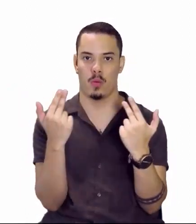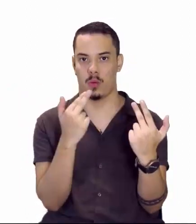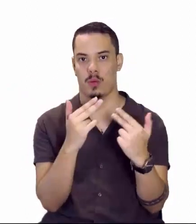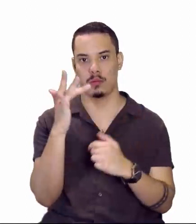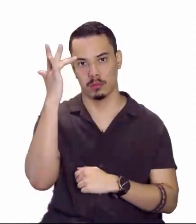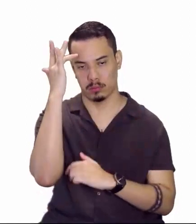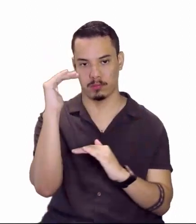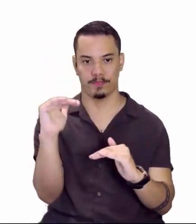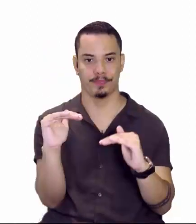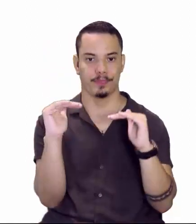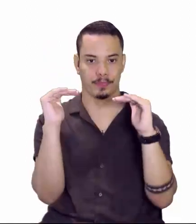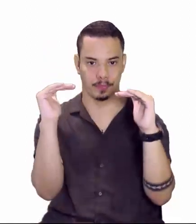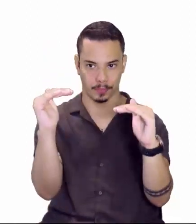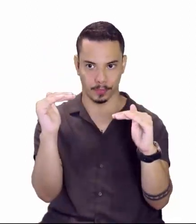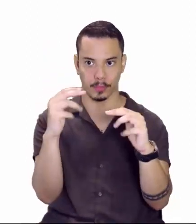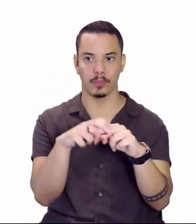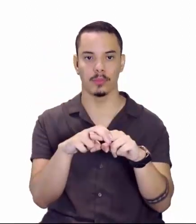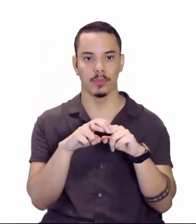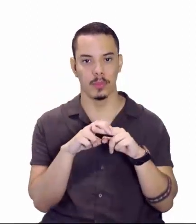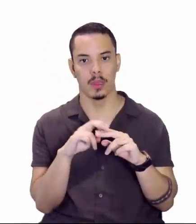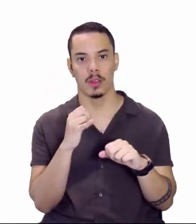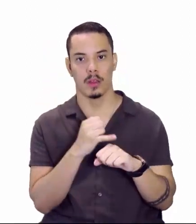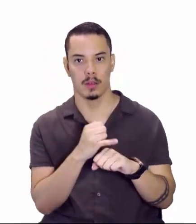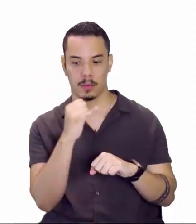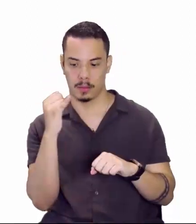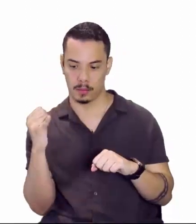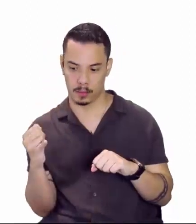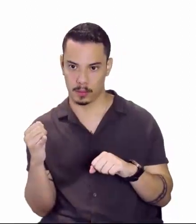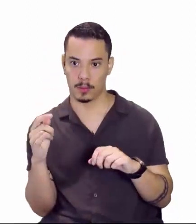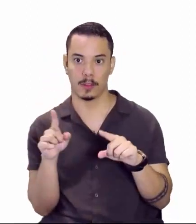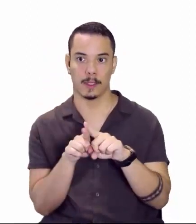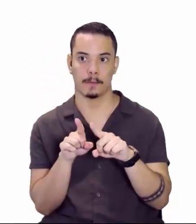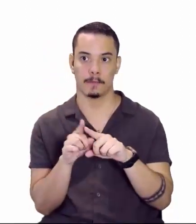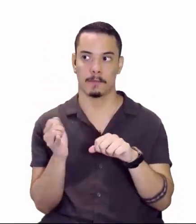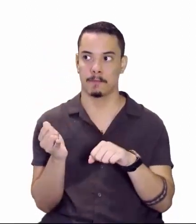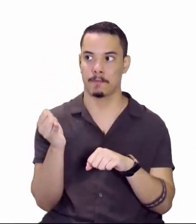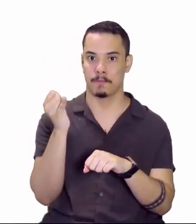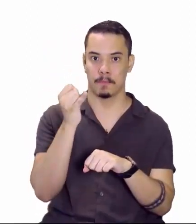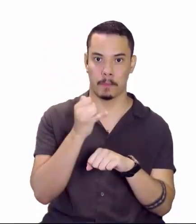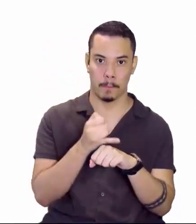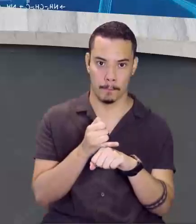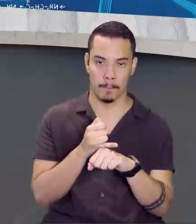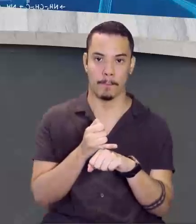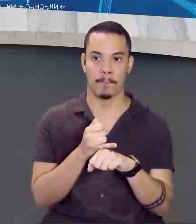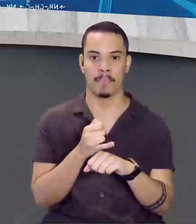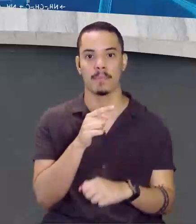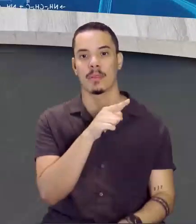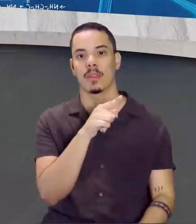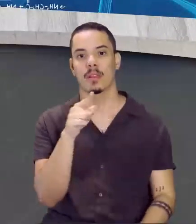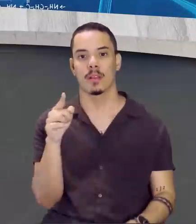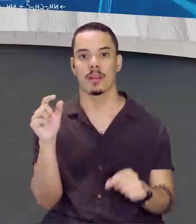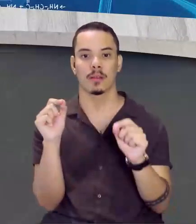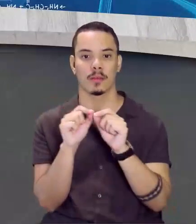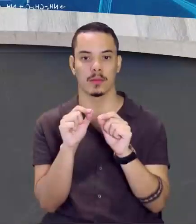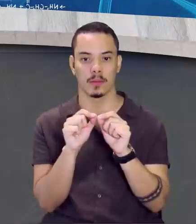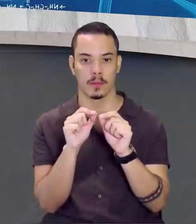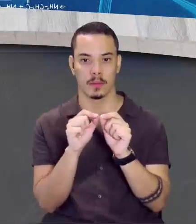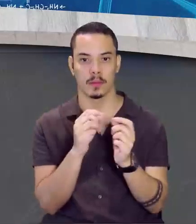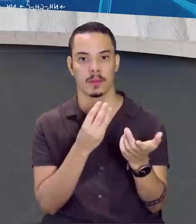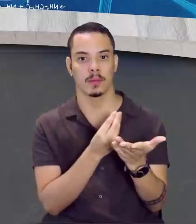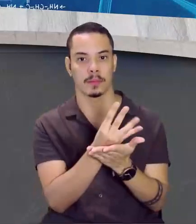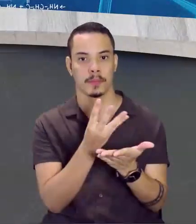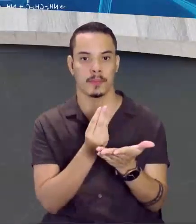Portanto, tanto para o cátion como para o ânion, meu caro aluno, você faz a